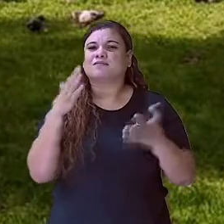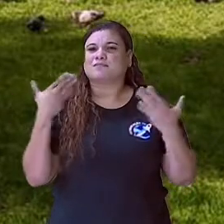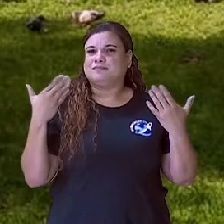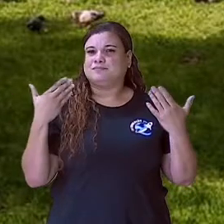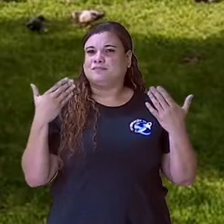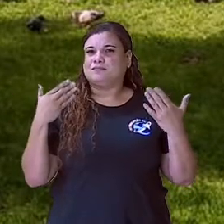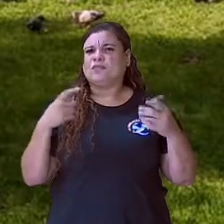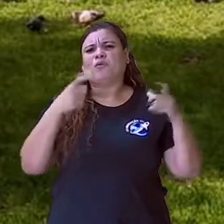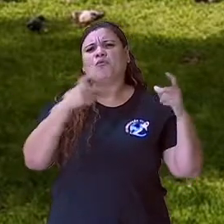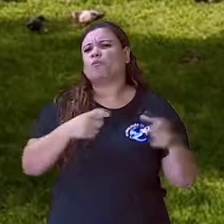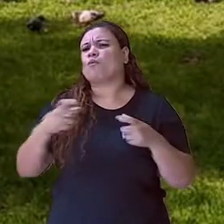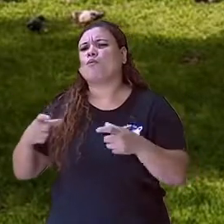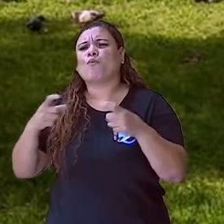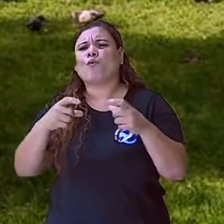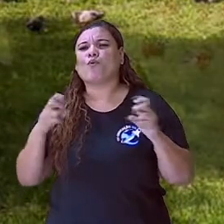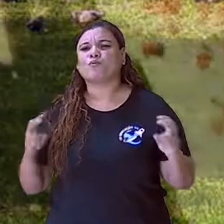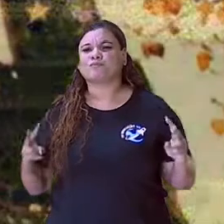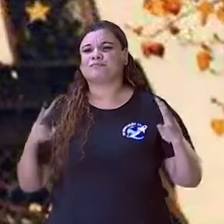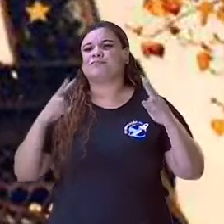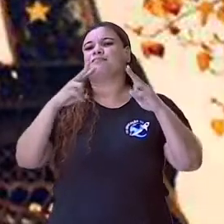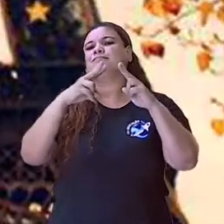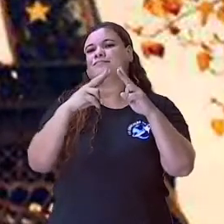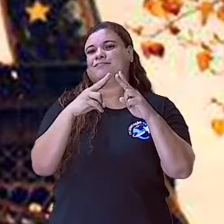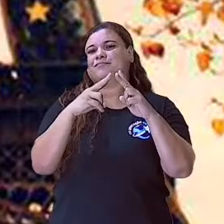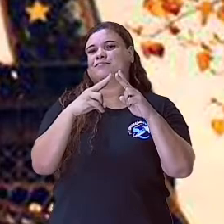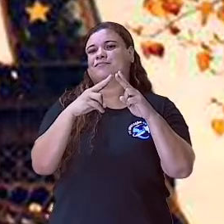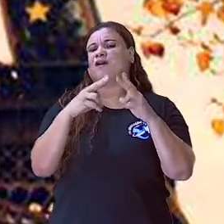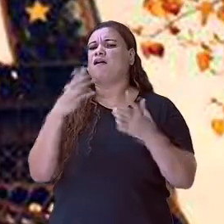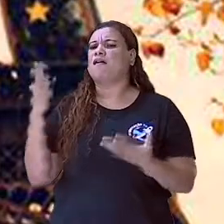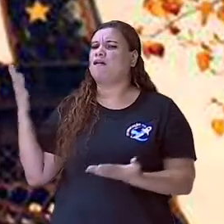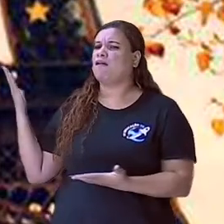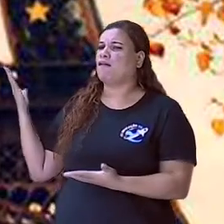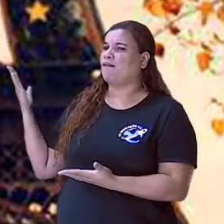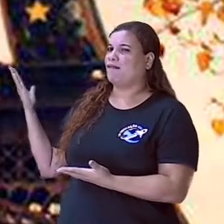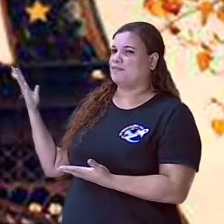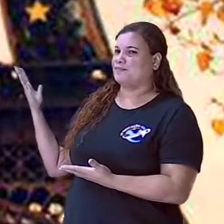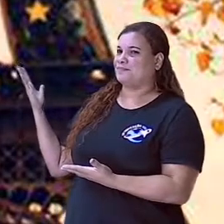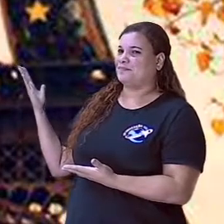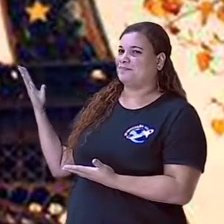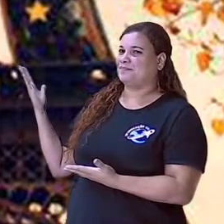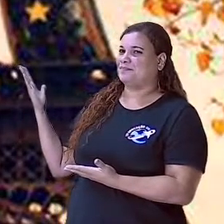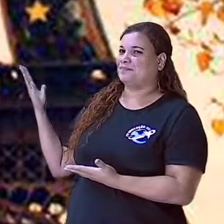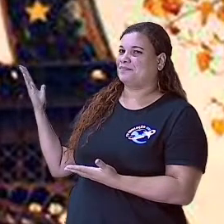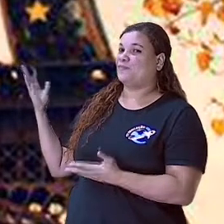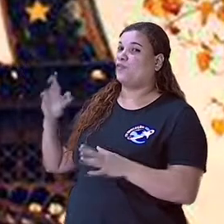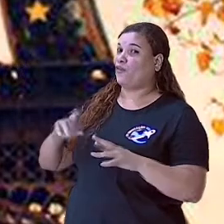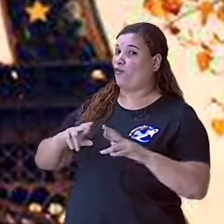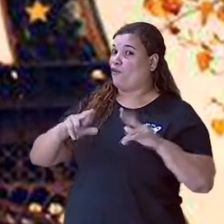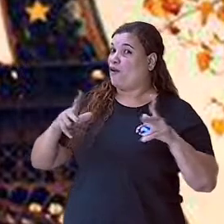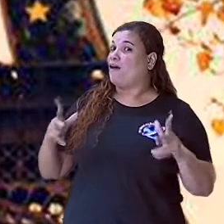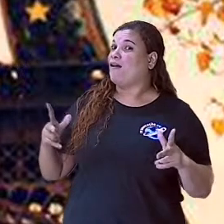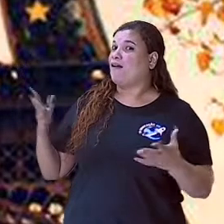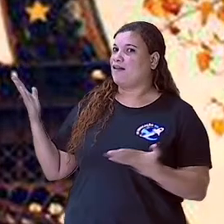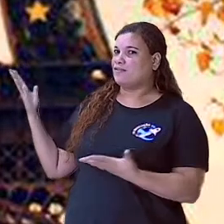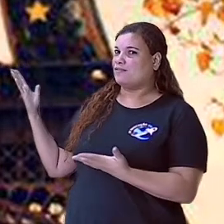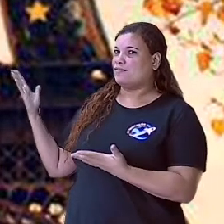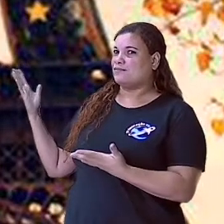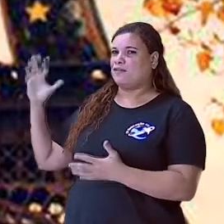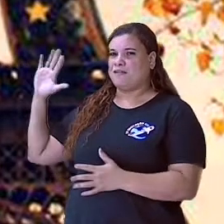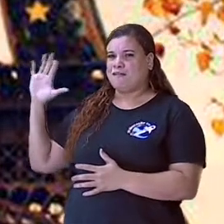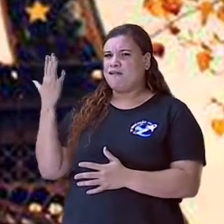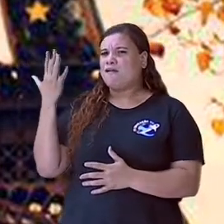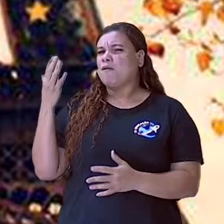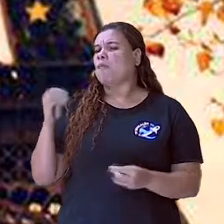ver na nossa próxima foto, tá certo? Nós entramos no outono. Olhem aí,